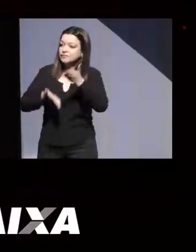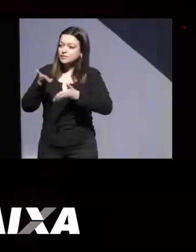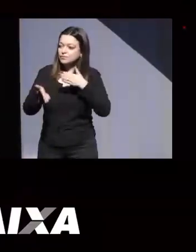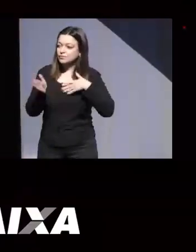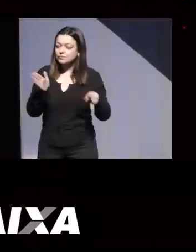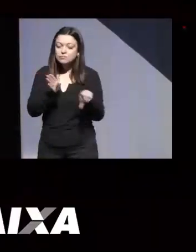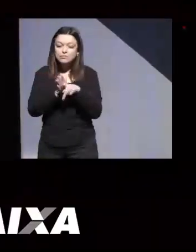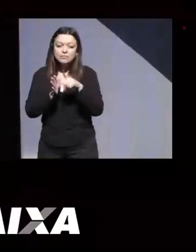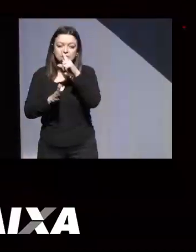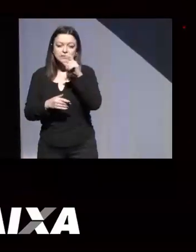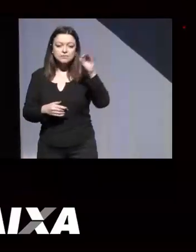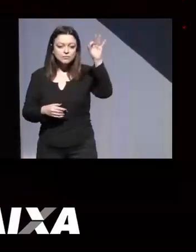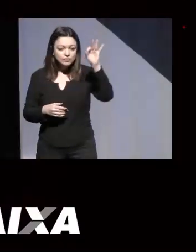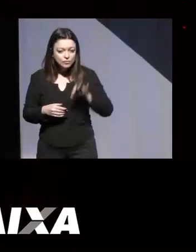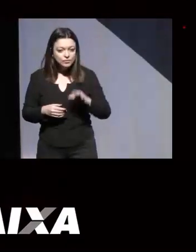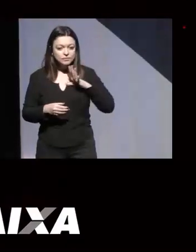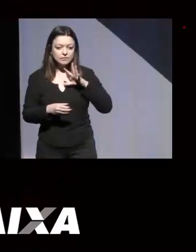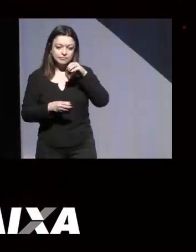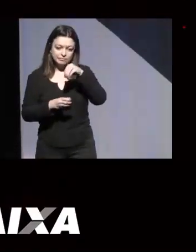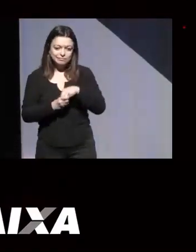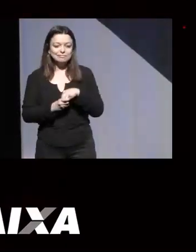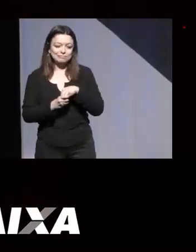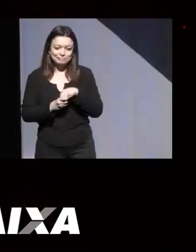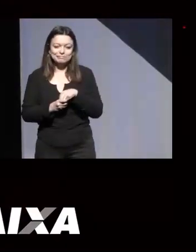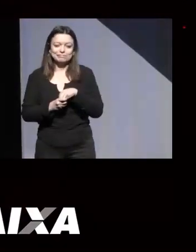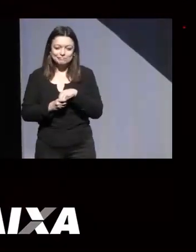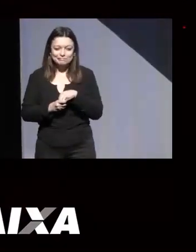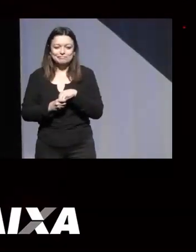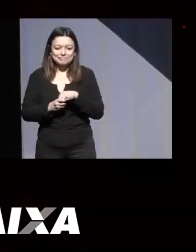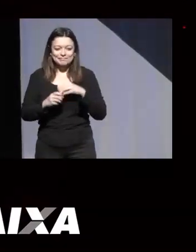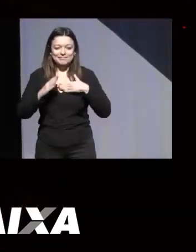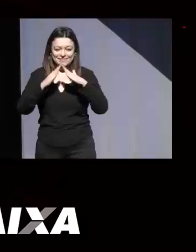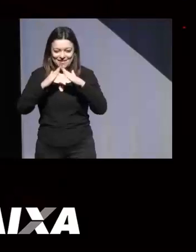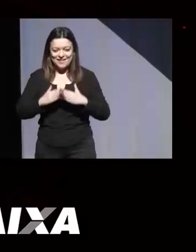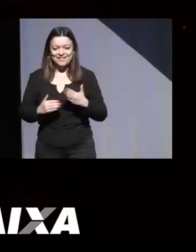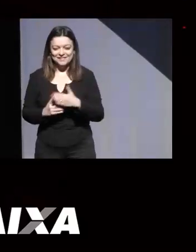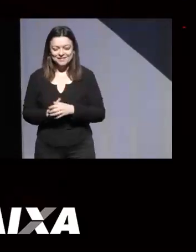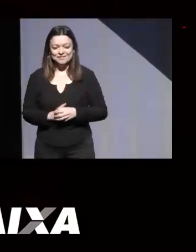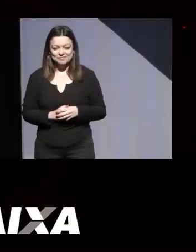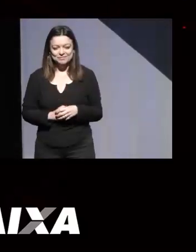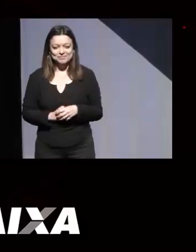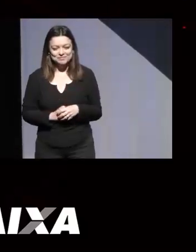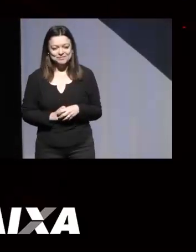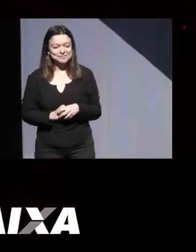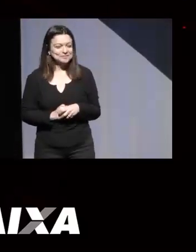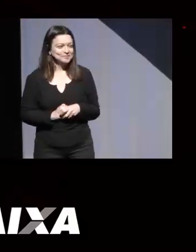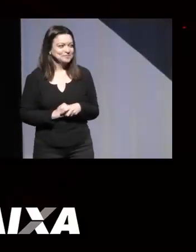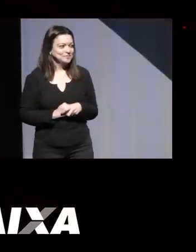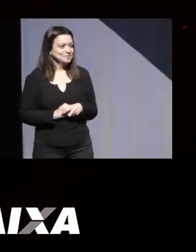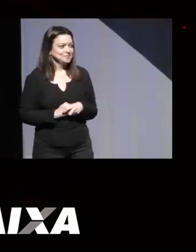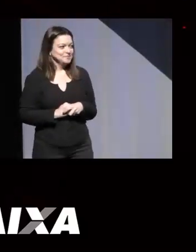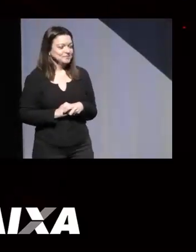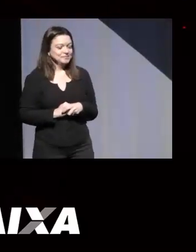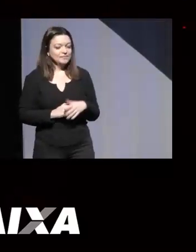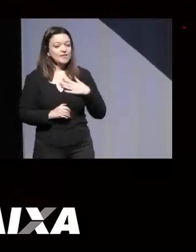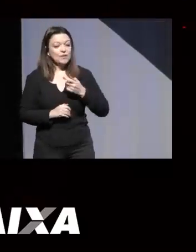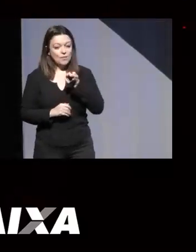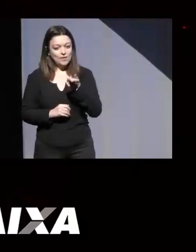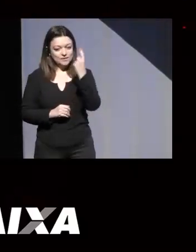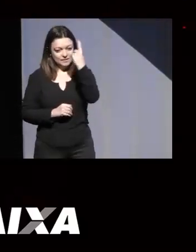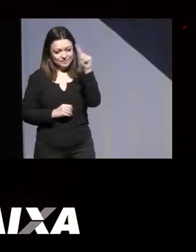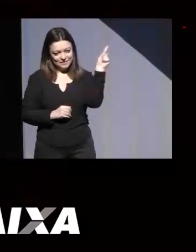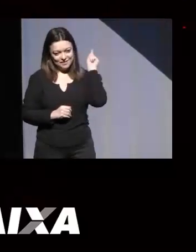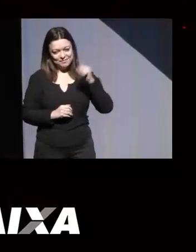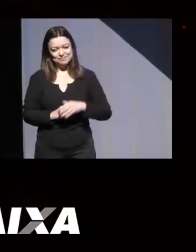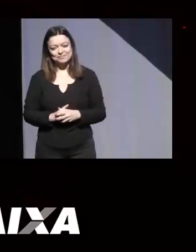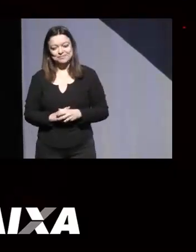domiciliar. Como já estamos em linha de conclusão, quais são os valores